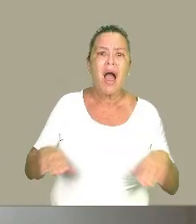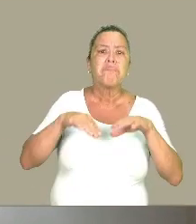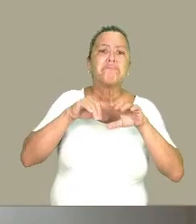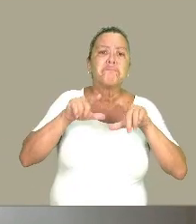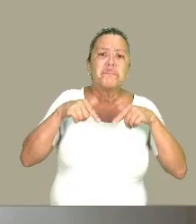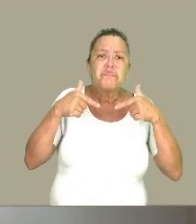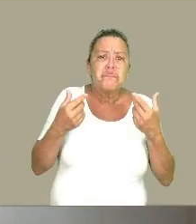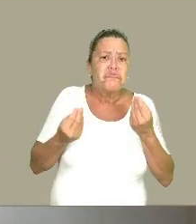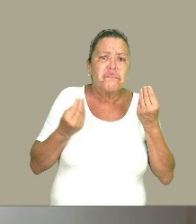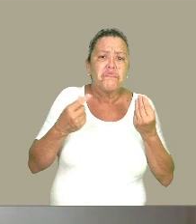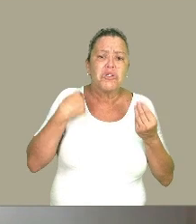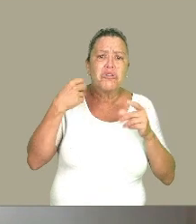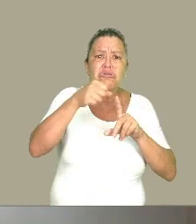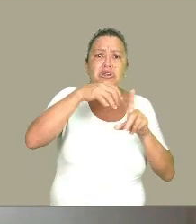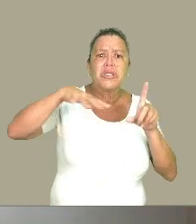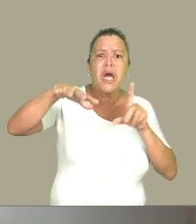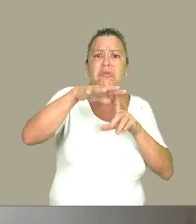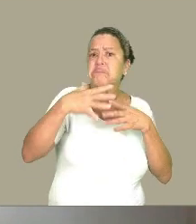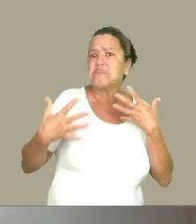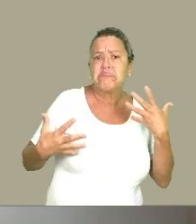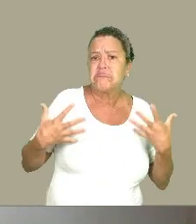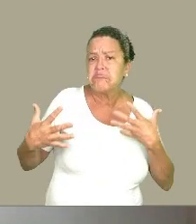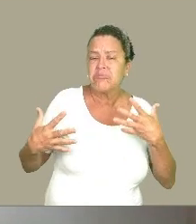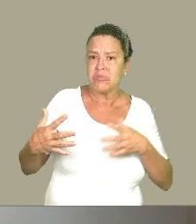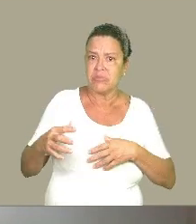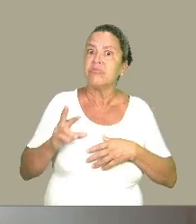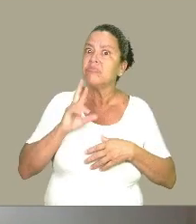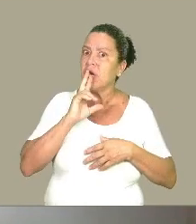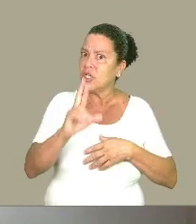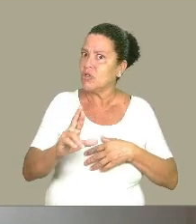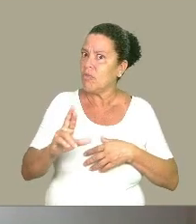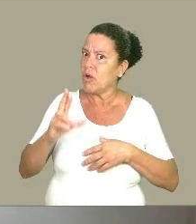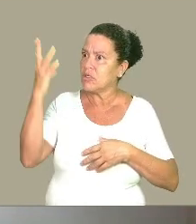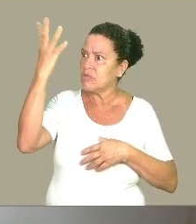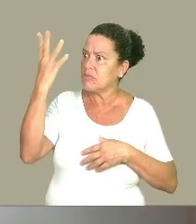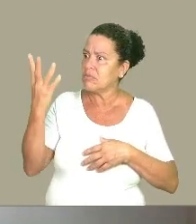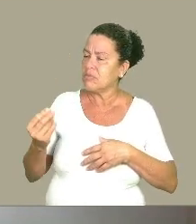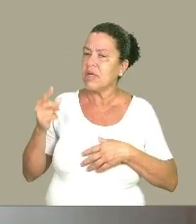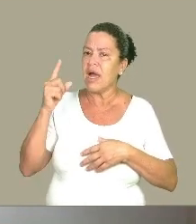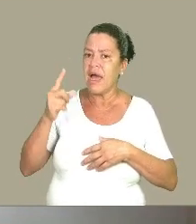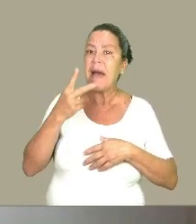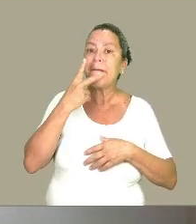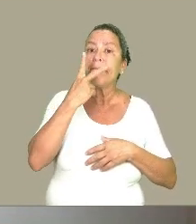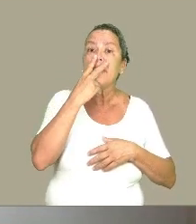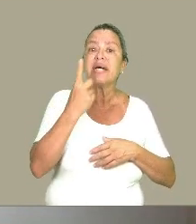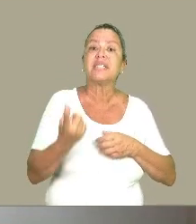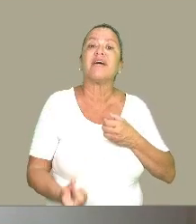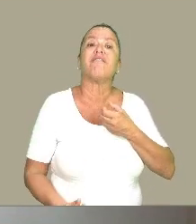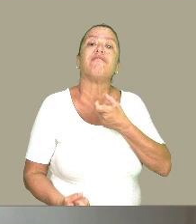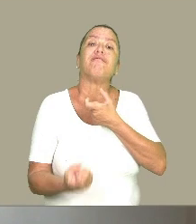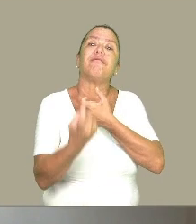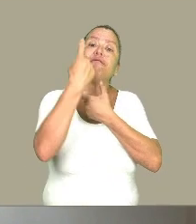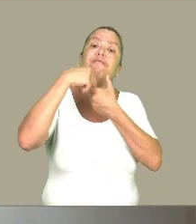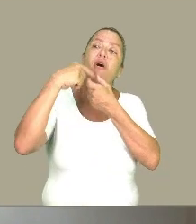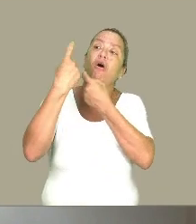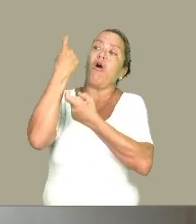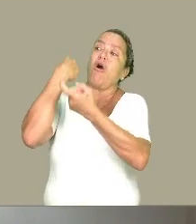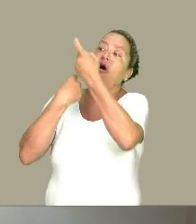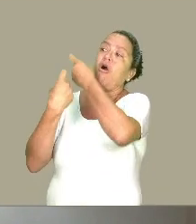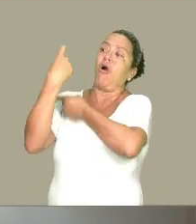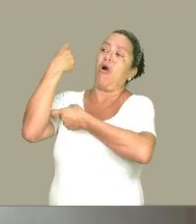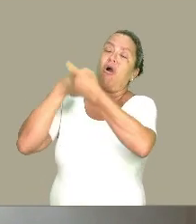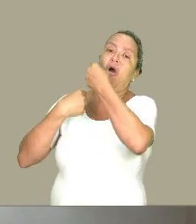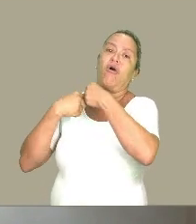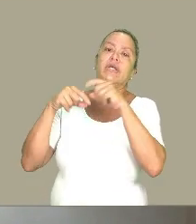sociedade? E a resposta da espiritualidade é: seria uma regressão à vida dos